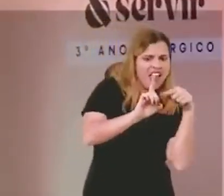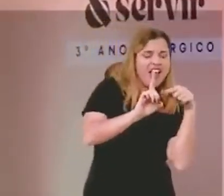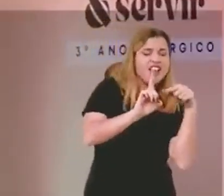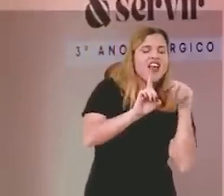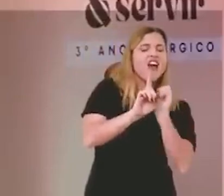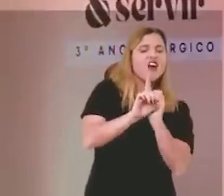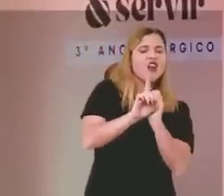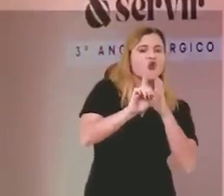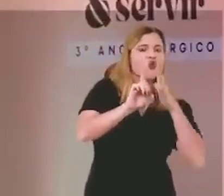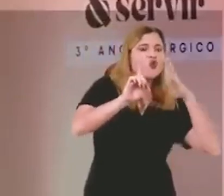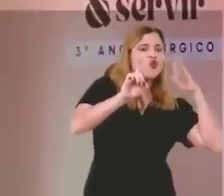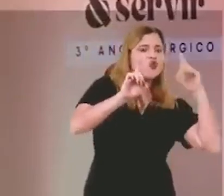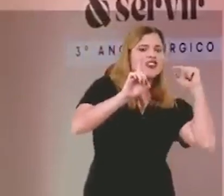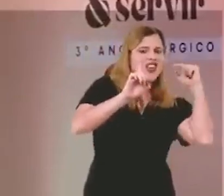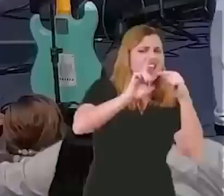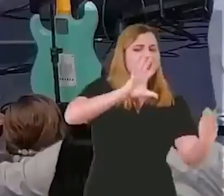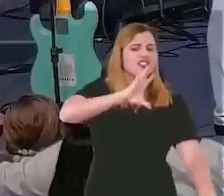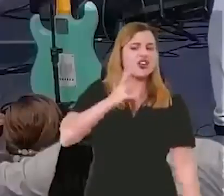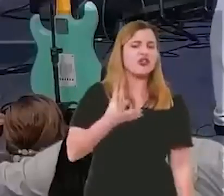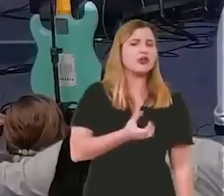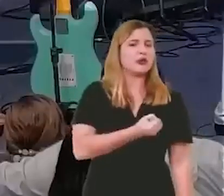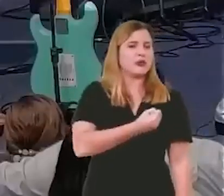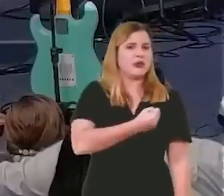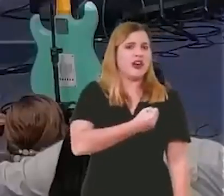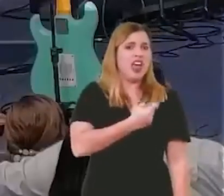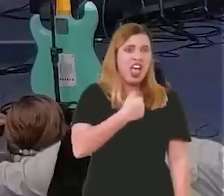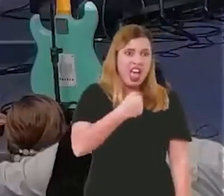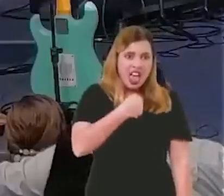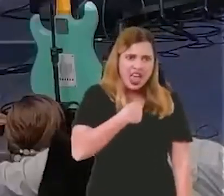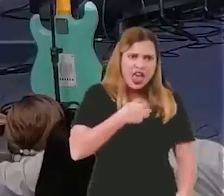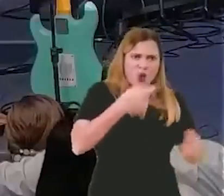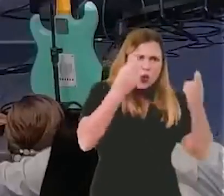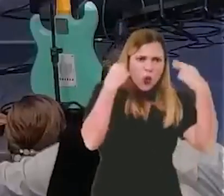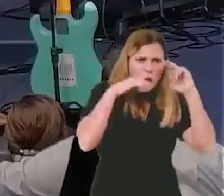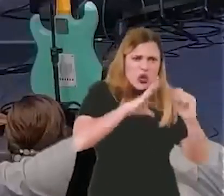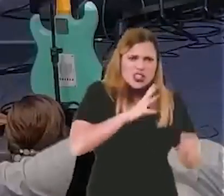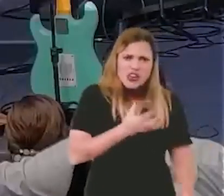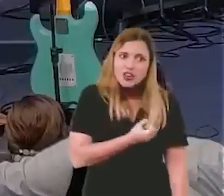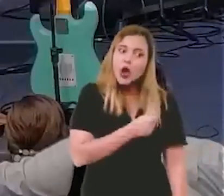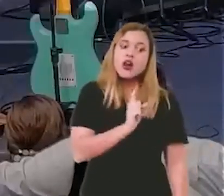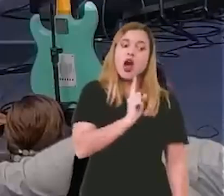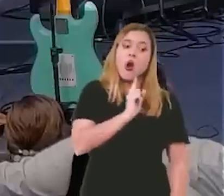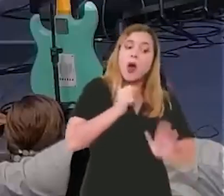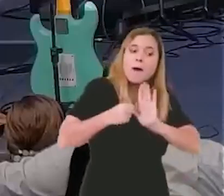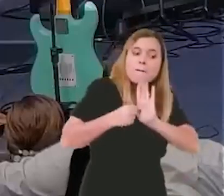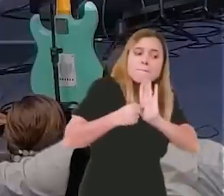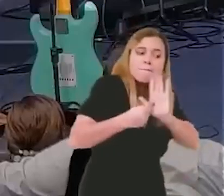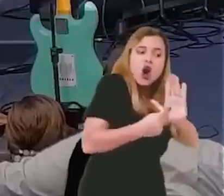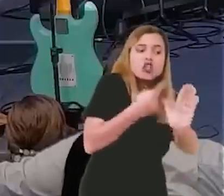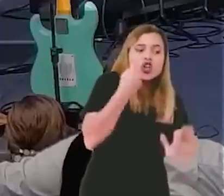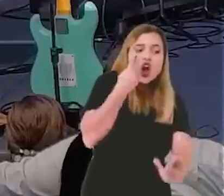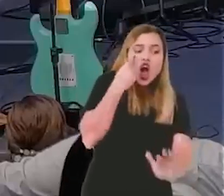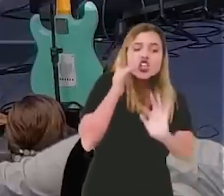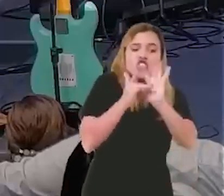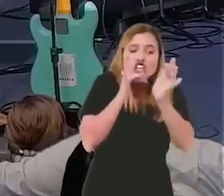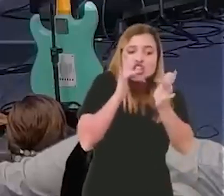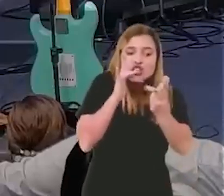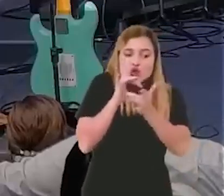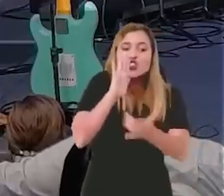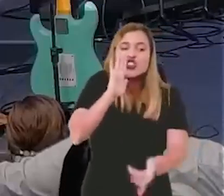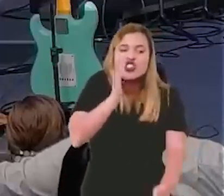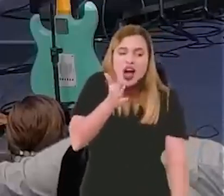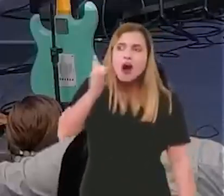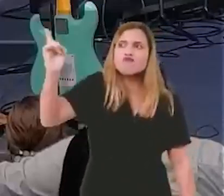que vinda ao mundo e ilumina todo homem. Eu não sou o Cordeiro, não. Eu aponto para Jesus e digo: este é o Cordeiro de Deus que tira o pecado do